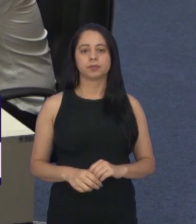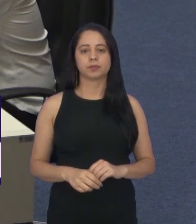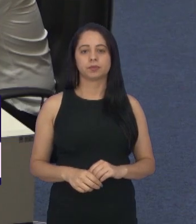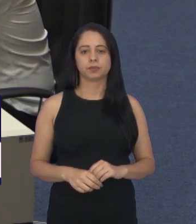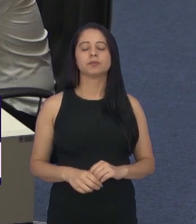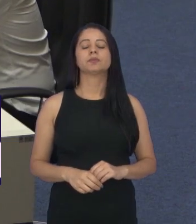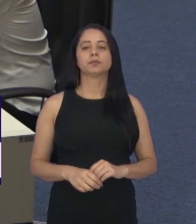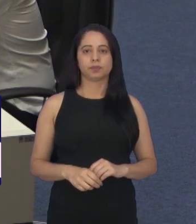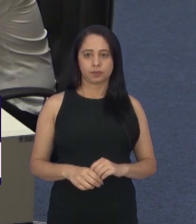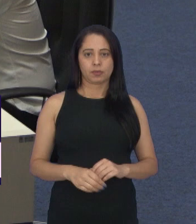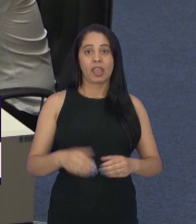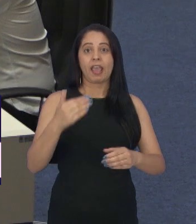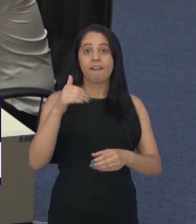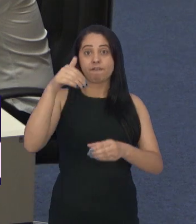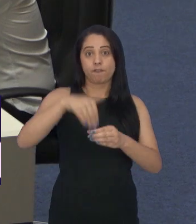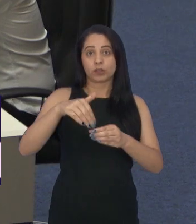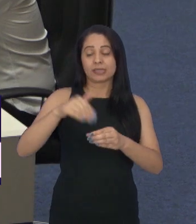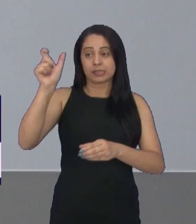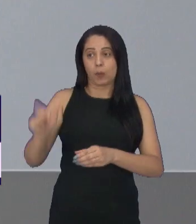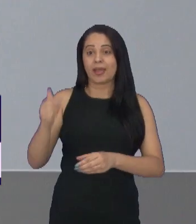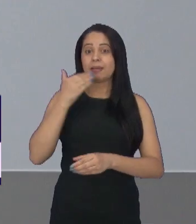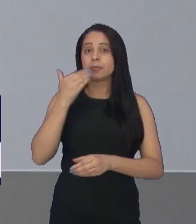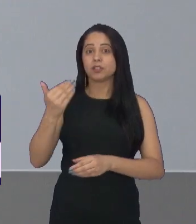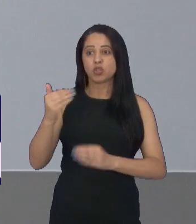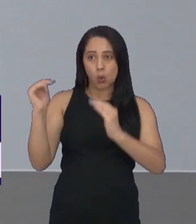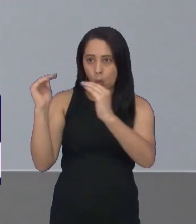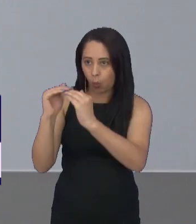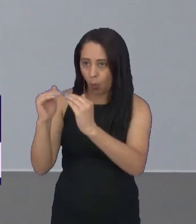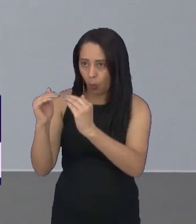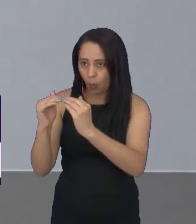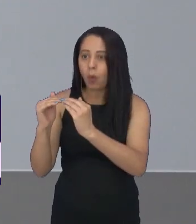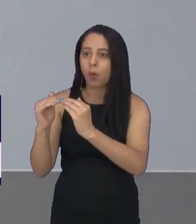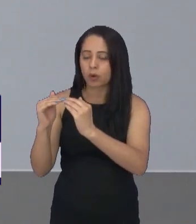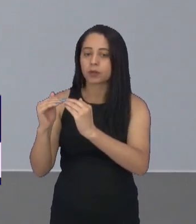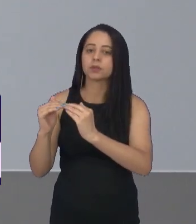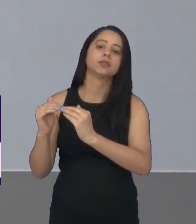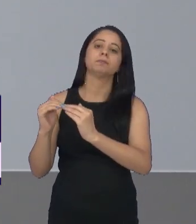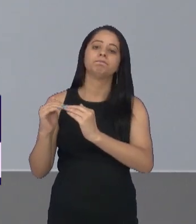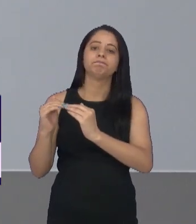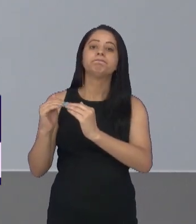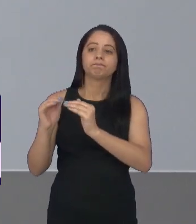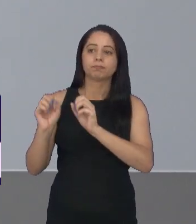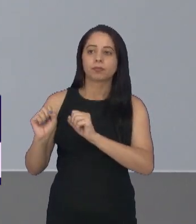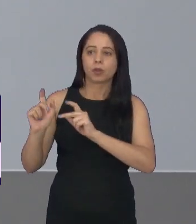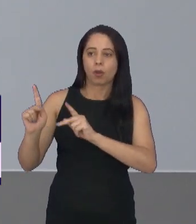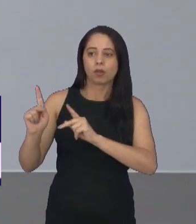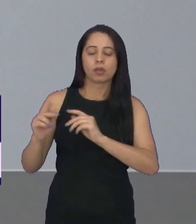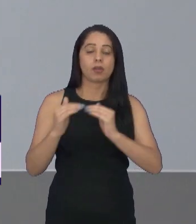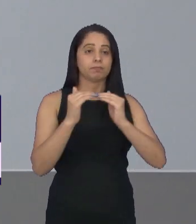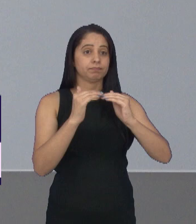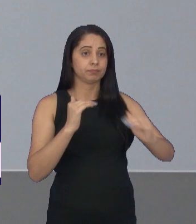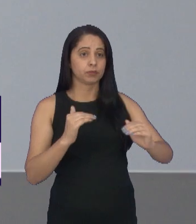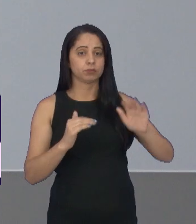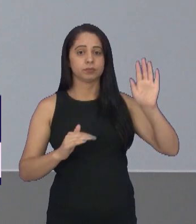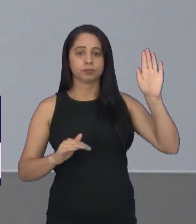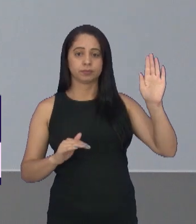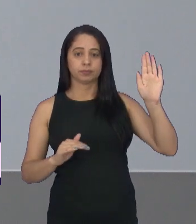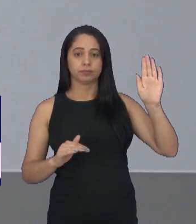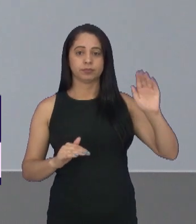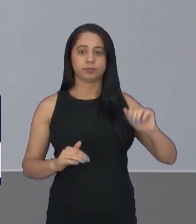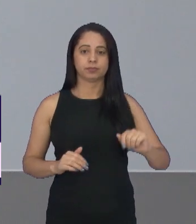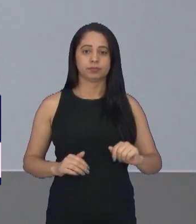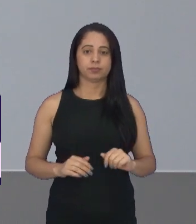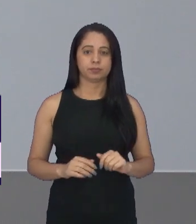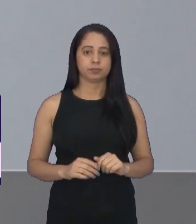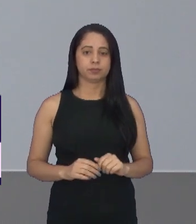Em votação, o pedido verbal do vereador Marcão da Academia. Vereadores favoráveis, permaneça